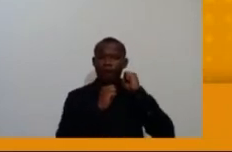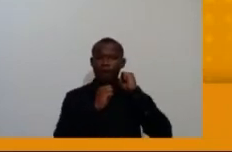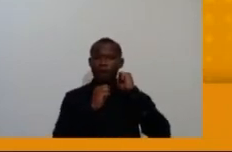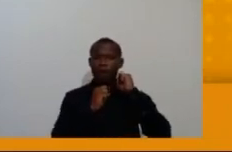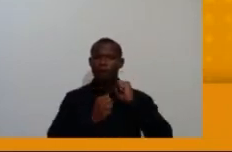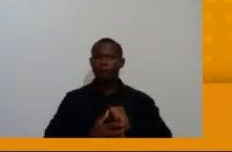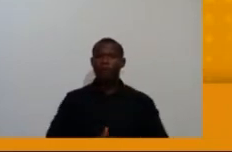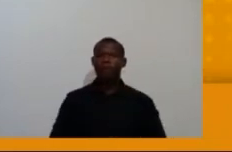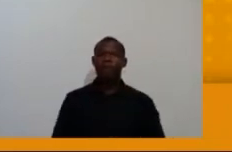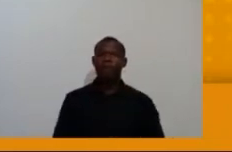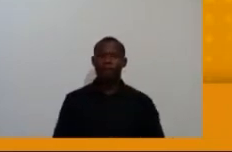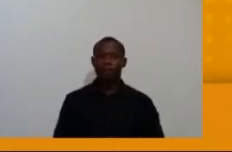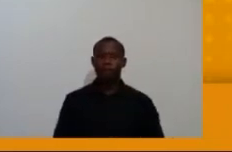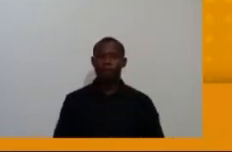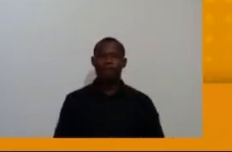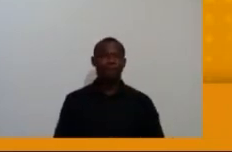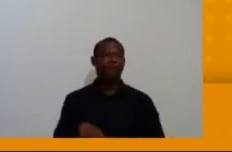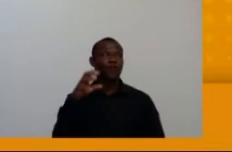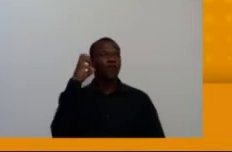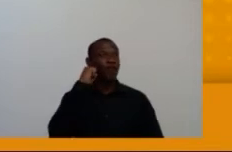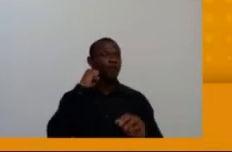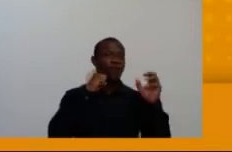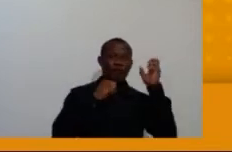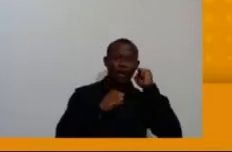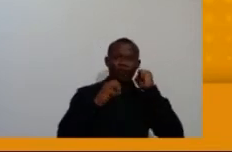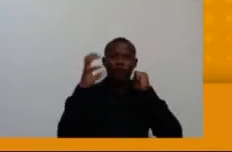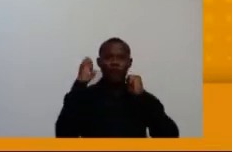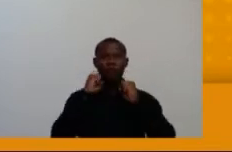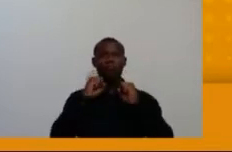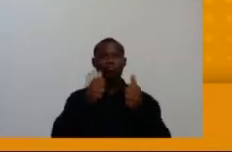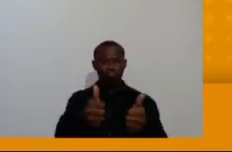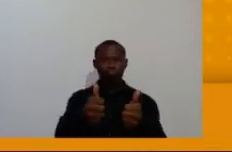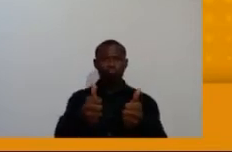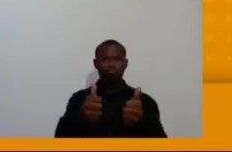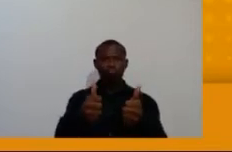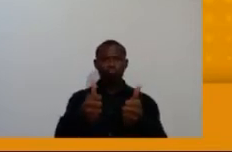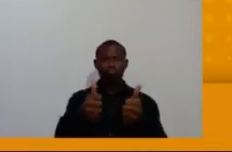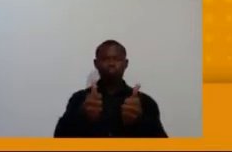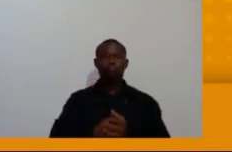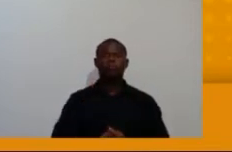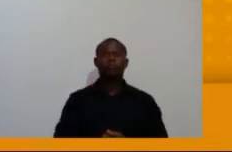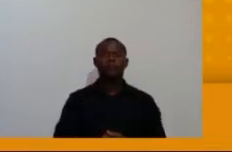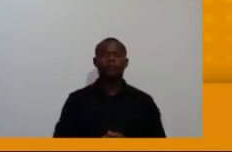nos ouvindo. Kátia? Estou lhe ouvindo. Nós estamos nos ouvindo, Yuri.